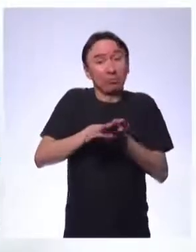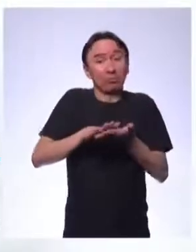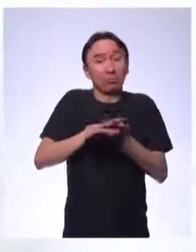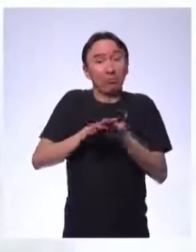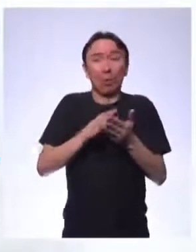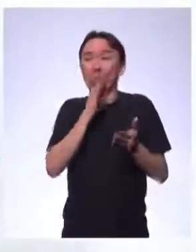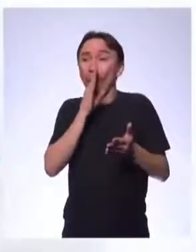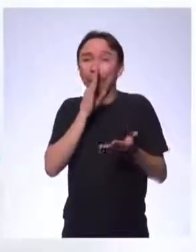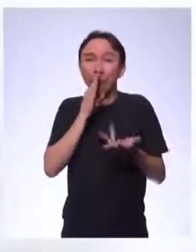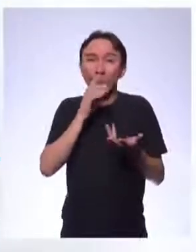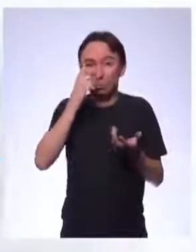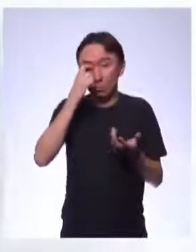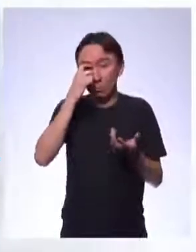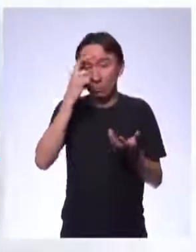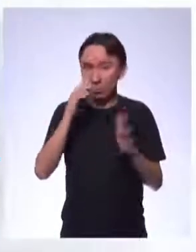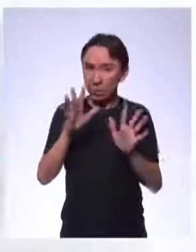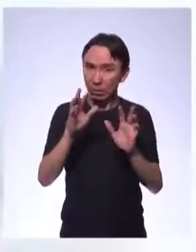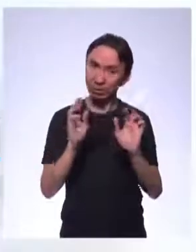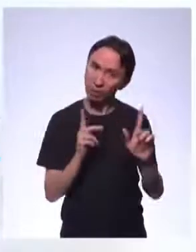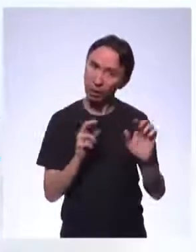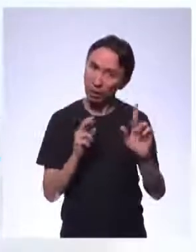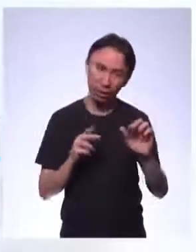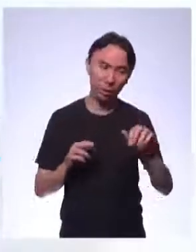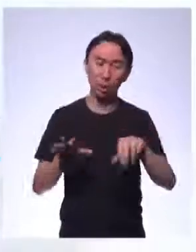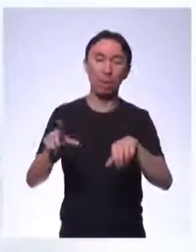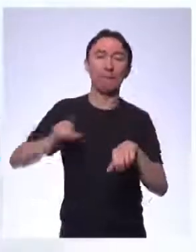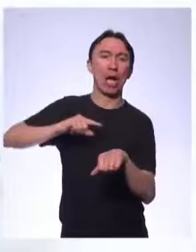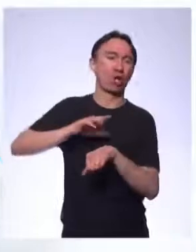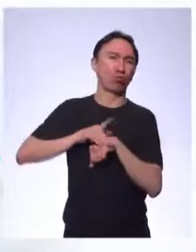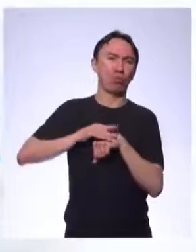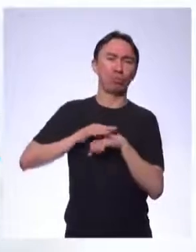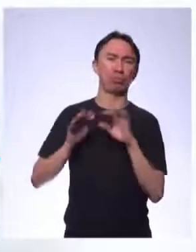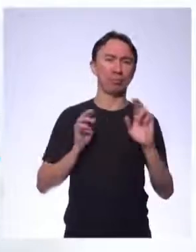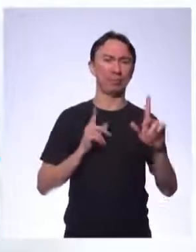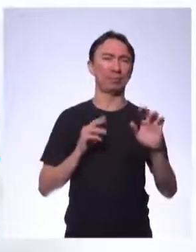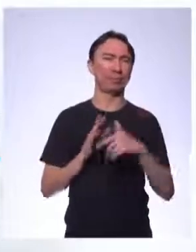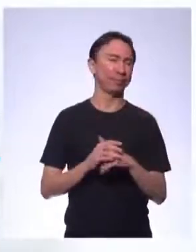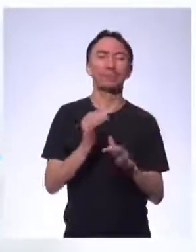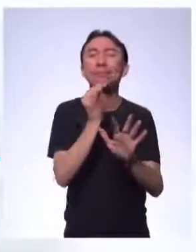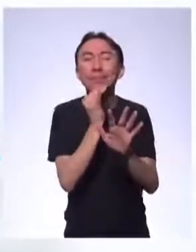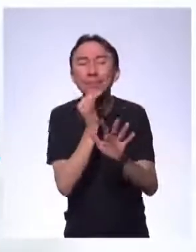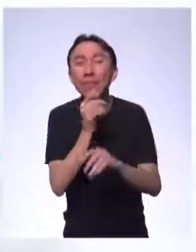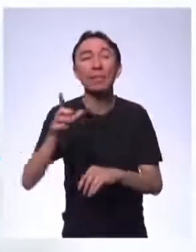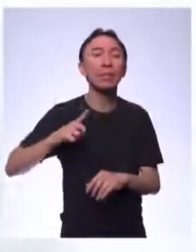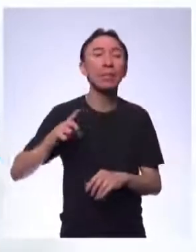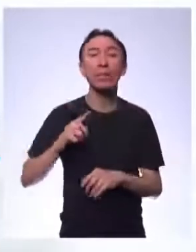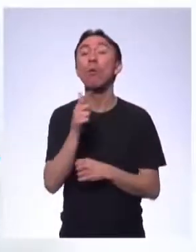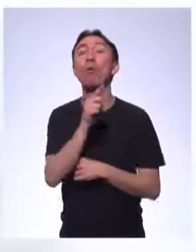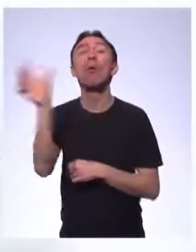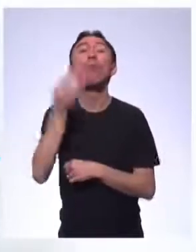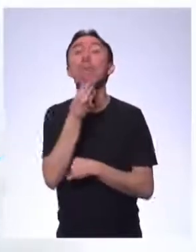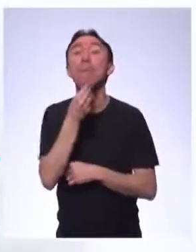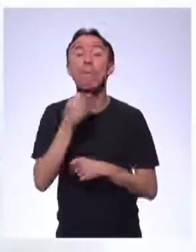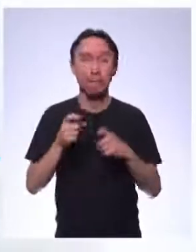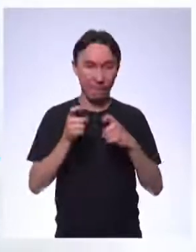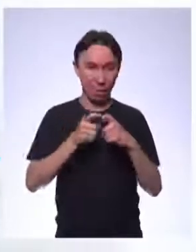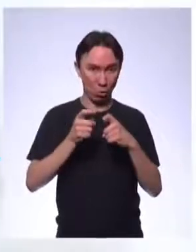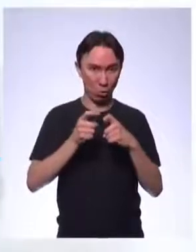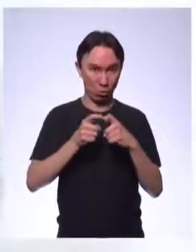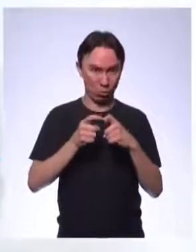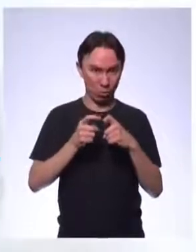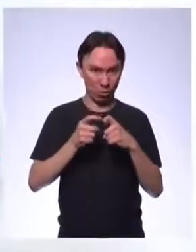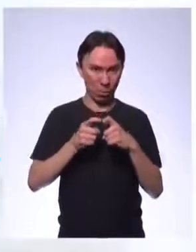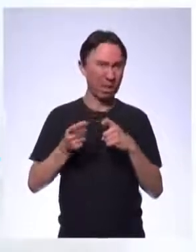bom? Eu vou dar um exemplo para vocês. Houve um médico inglês chamado Andrew Wakefield. E esse